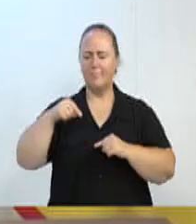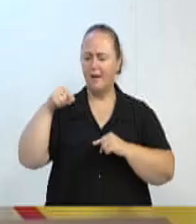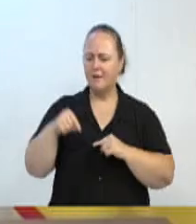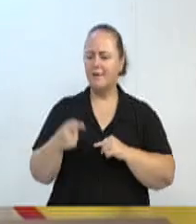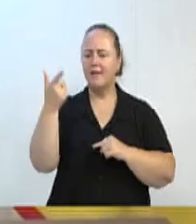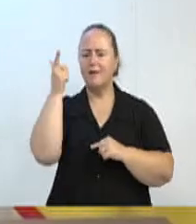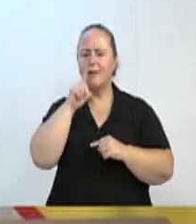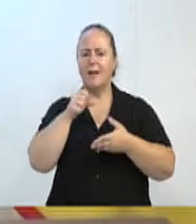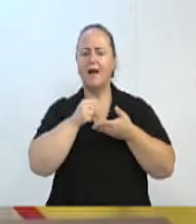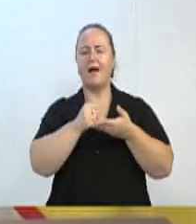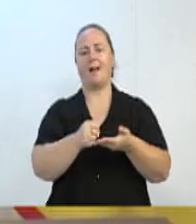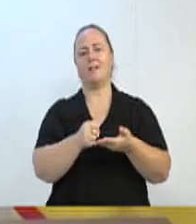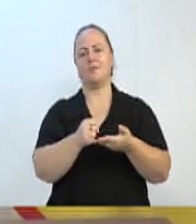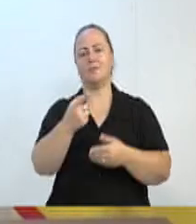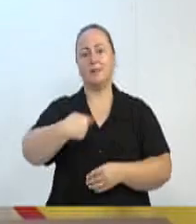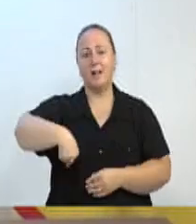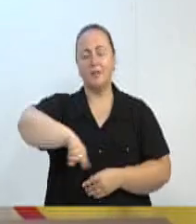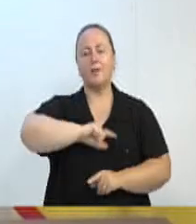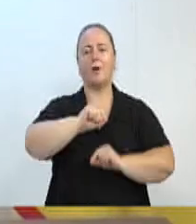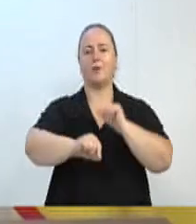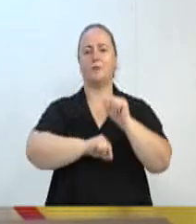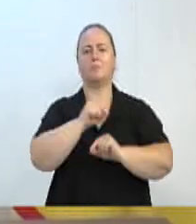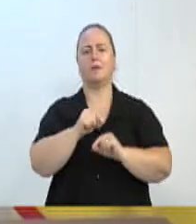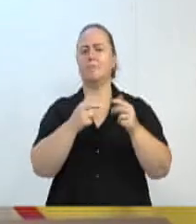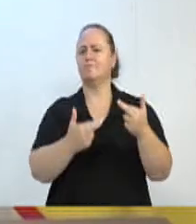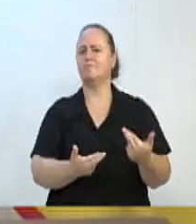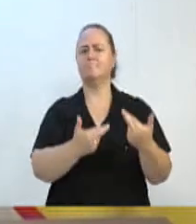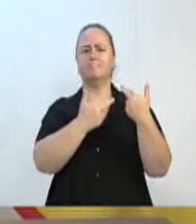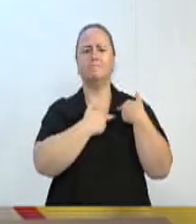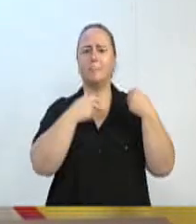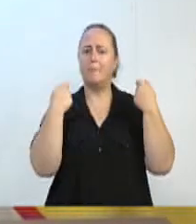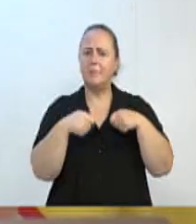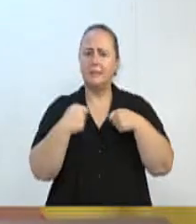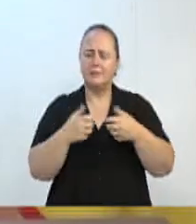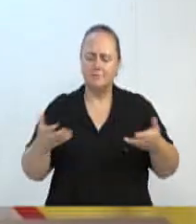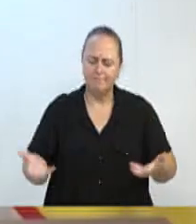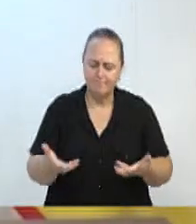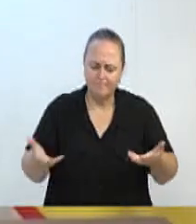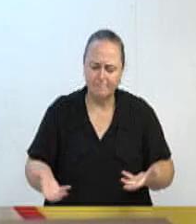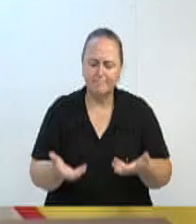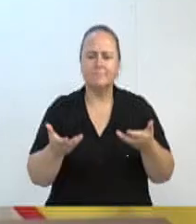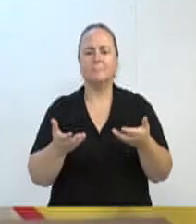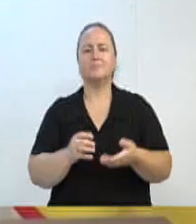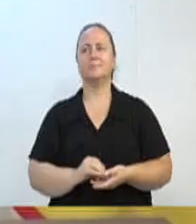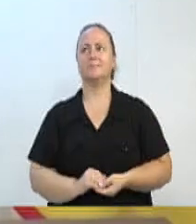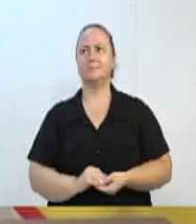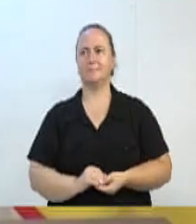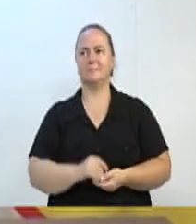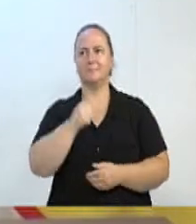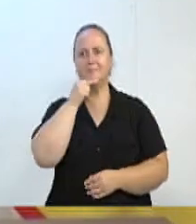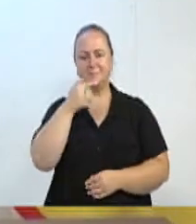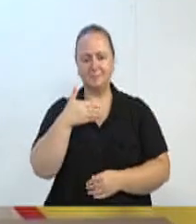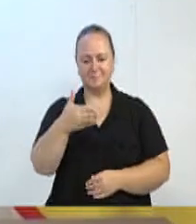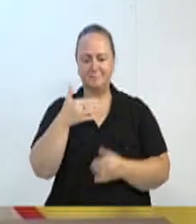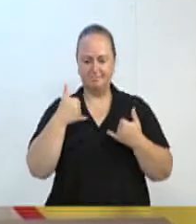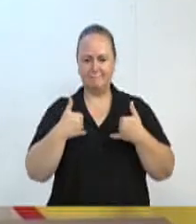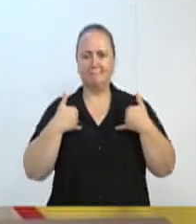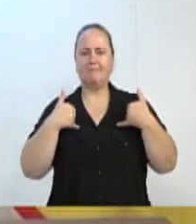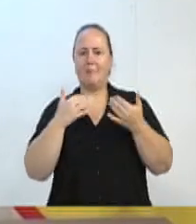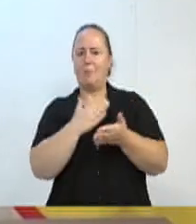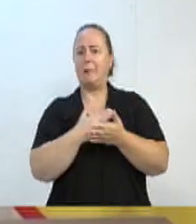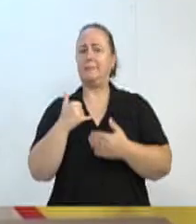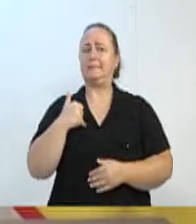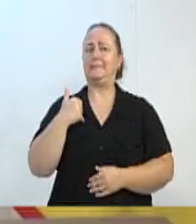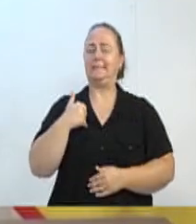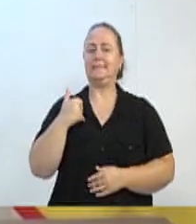acho que a gente tem o dever de incentivar isso eu passar do tempo inclusive semana que faço aniversário então a gente já começa a idade